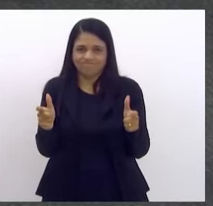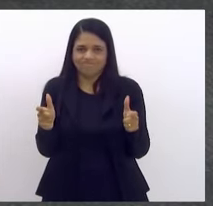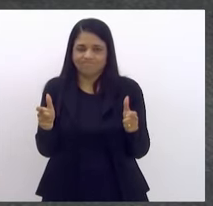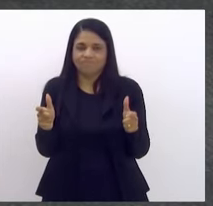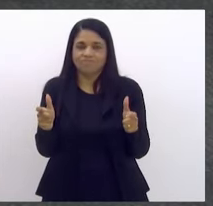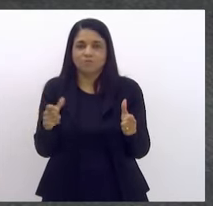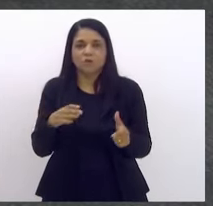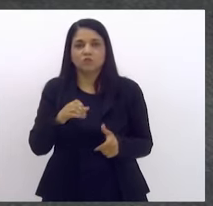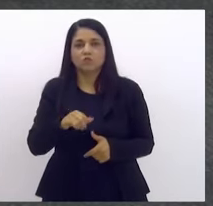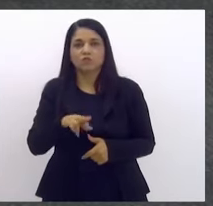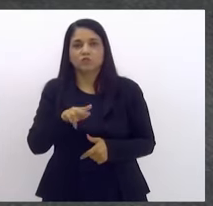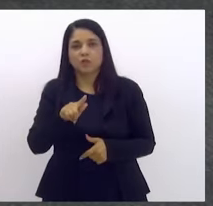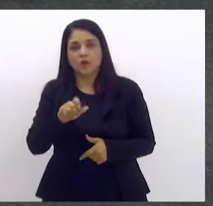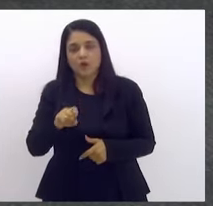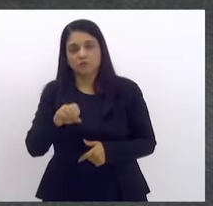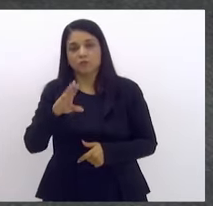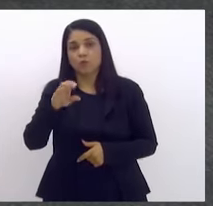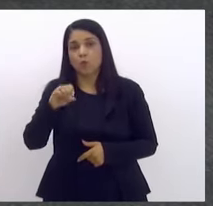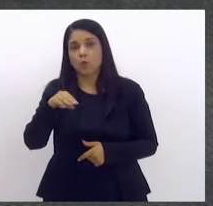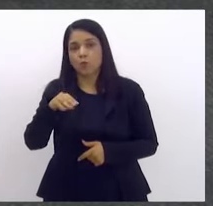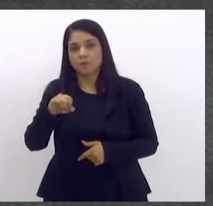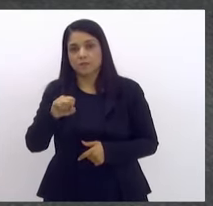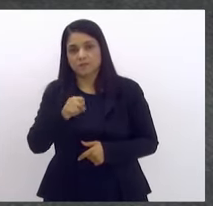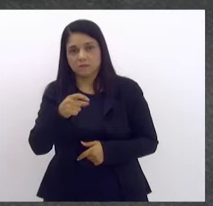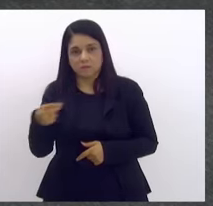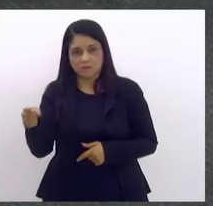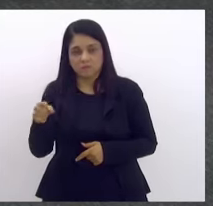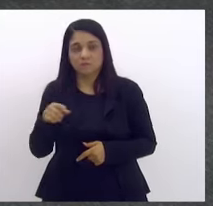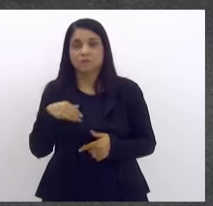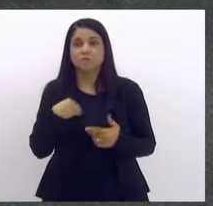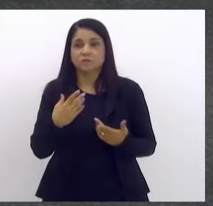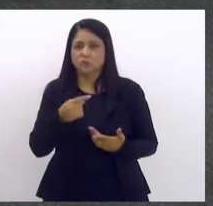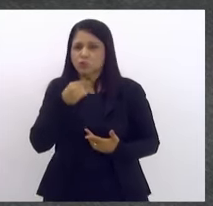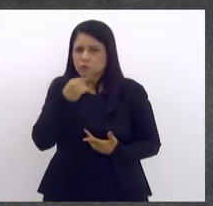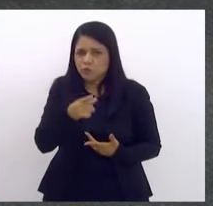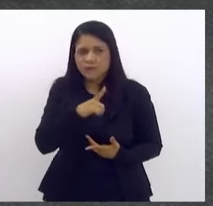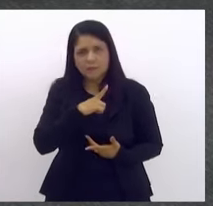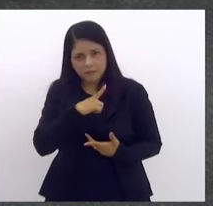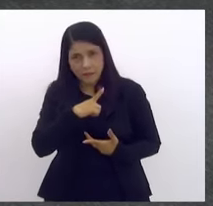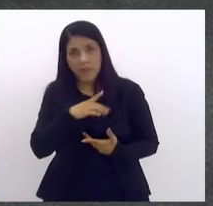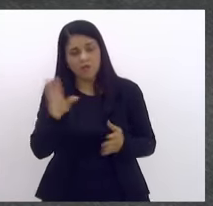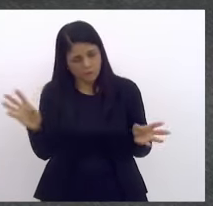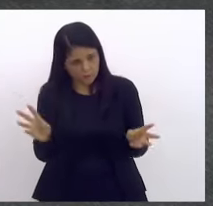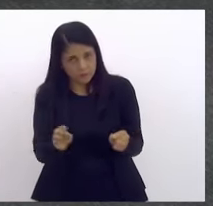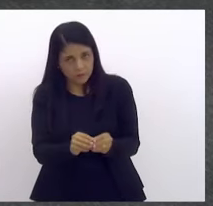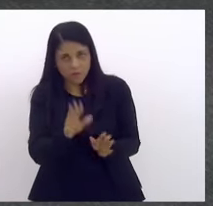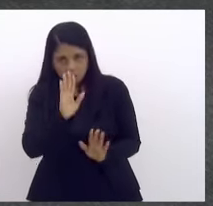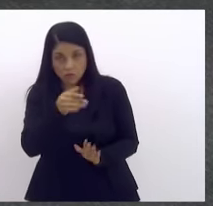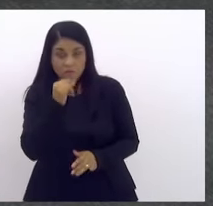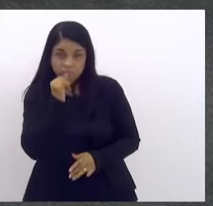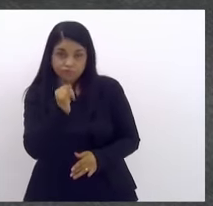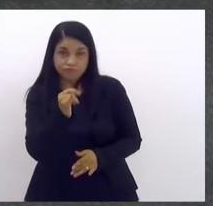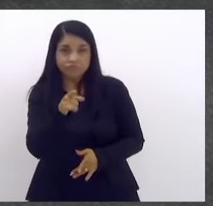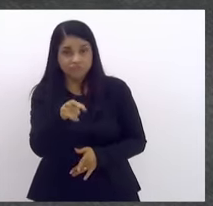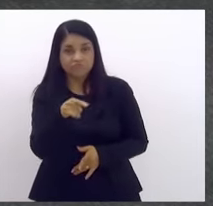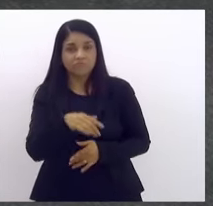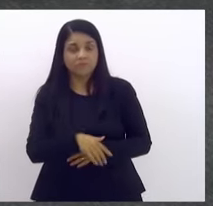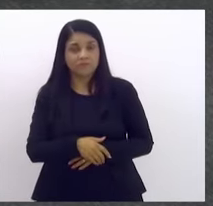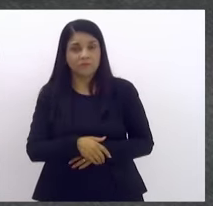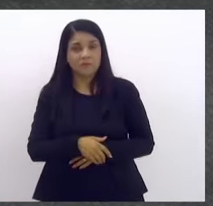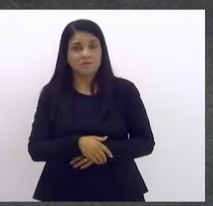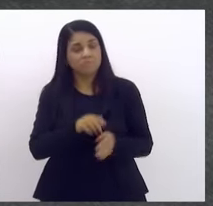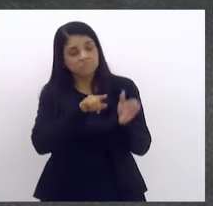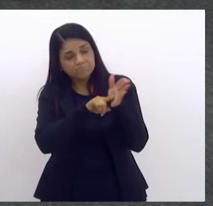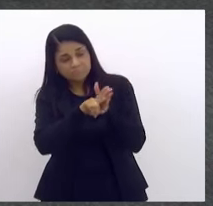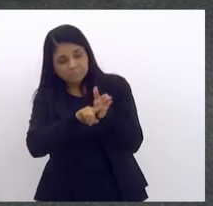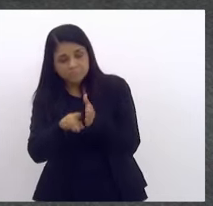aos cargos em comissão. E quem tiver dúvida do que estou falando, e eu já vou encerrar, senhor presidente, é só consultar